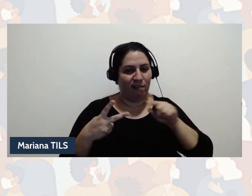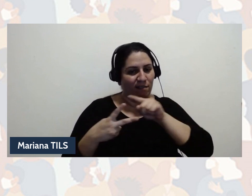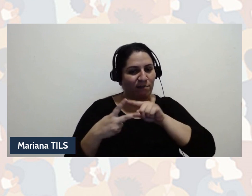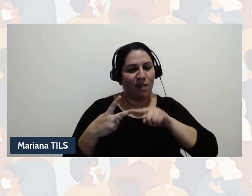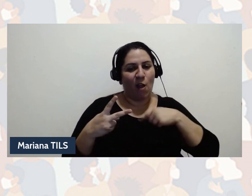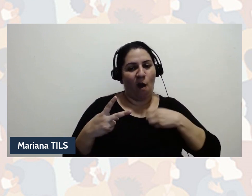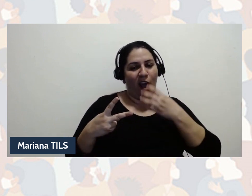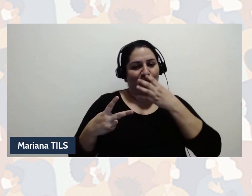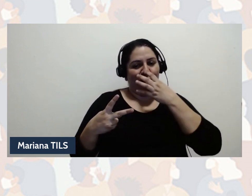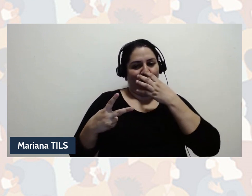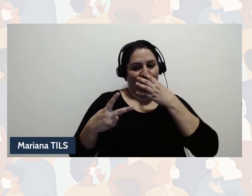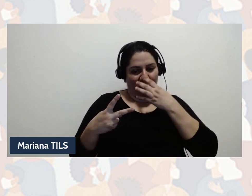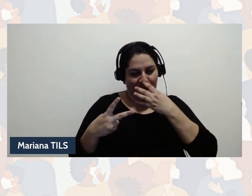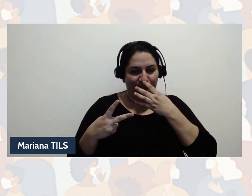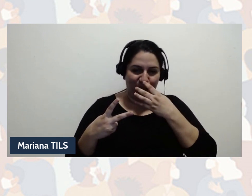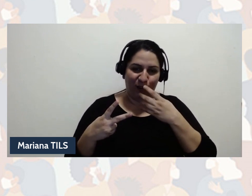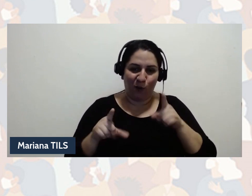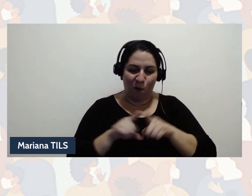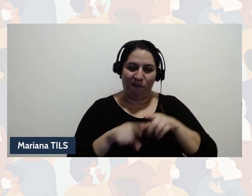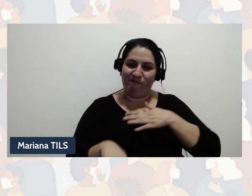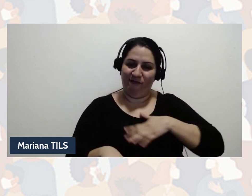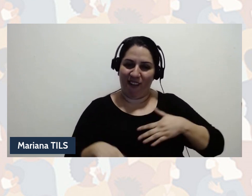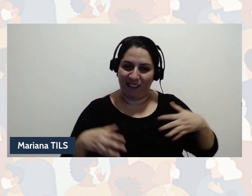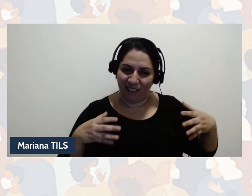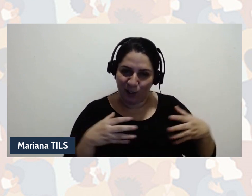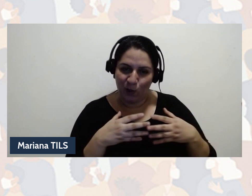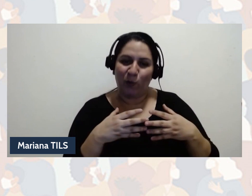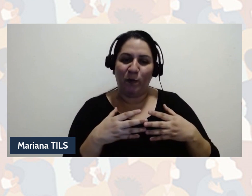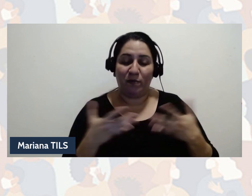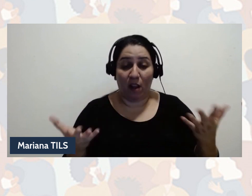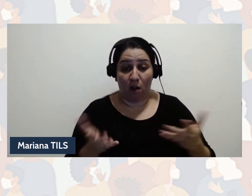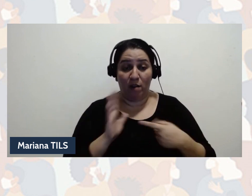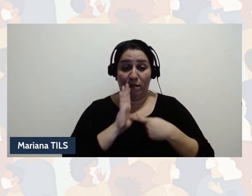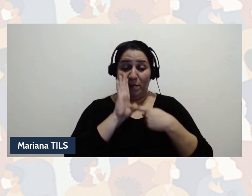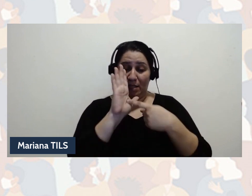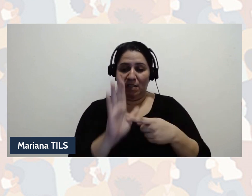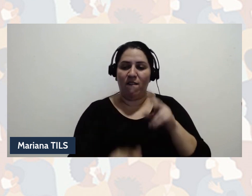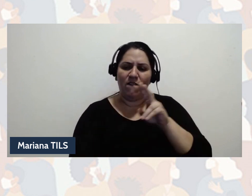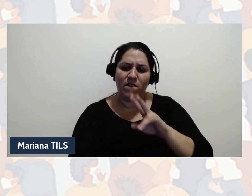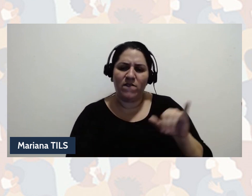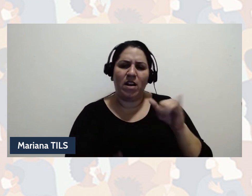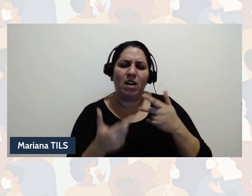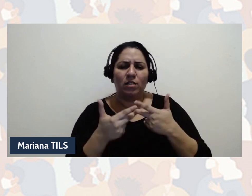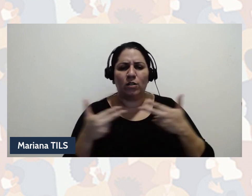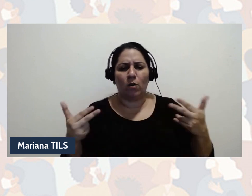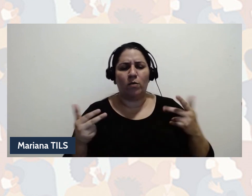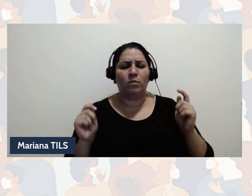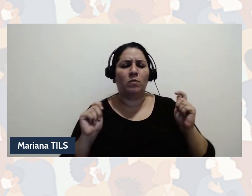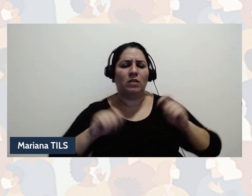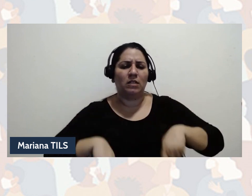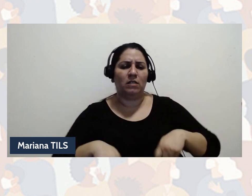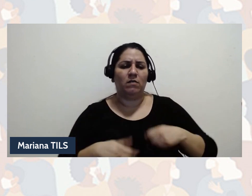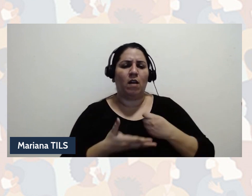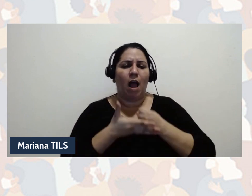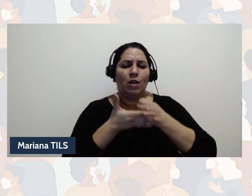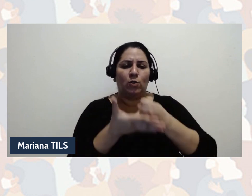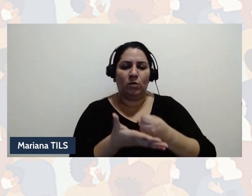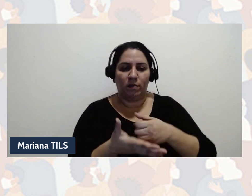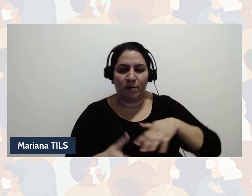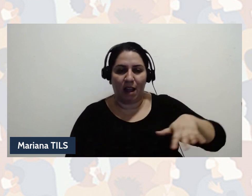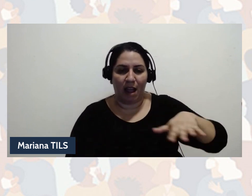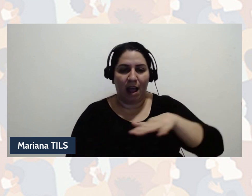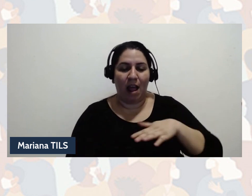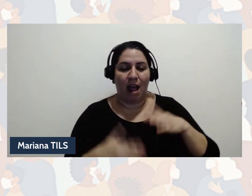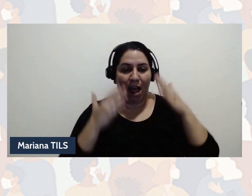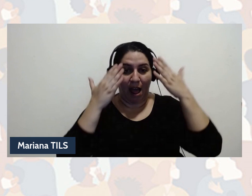muito. Nessa apresentação eu vou mostrar algumas das possíveis contribuições da análise de narrativa que a